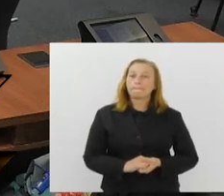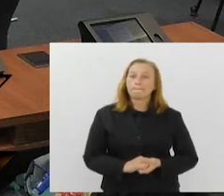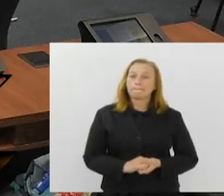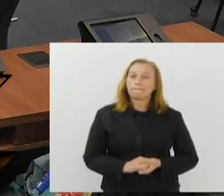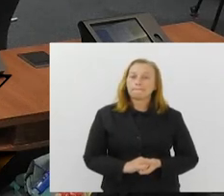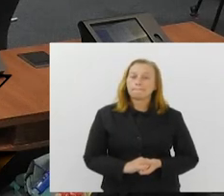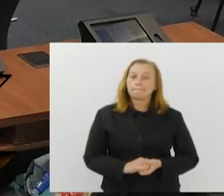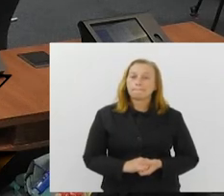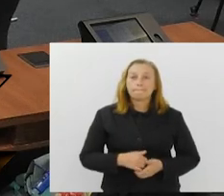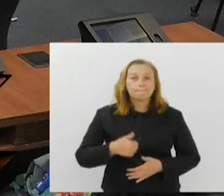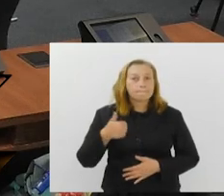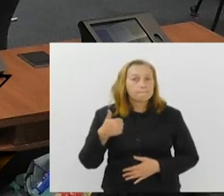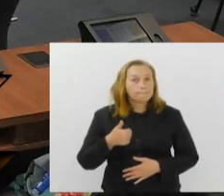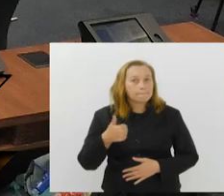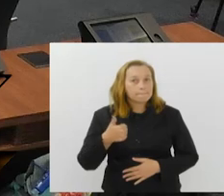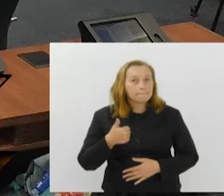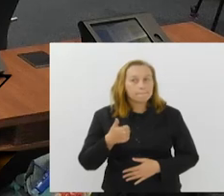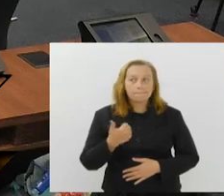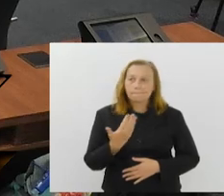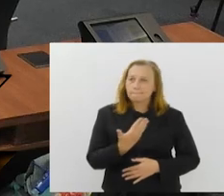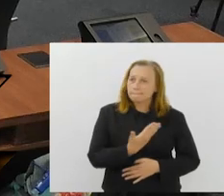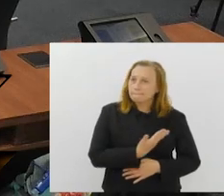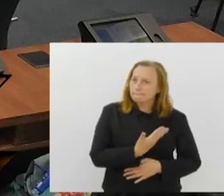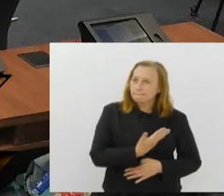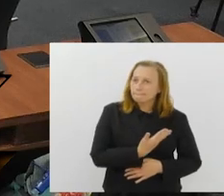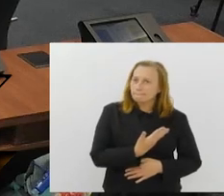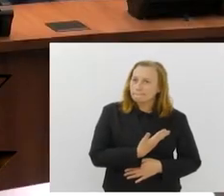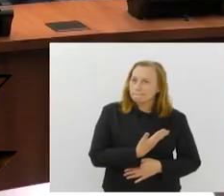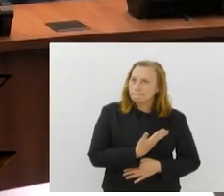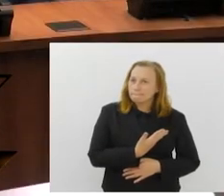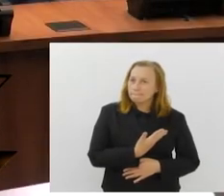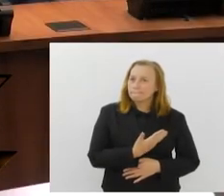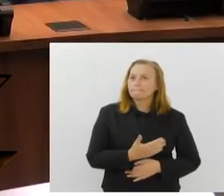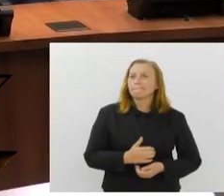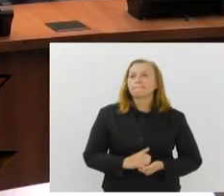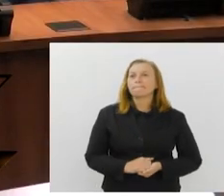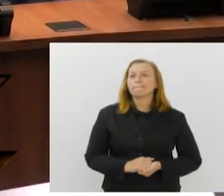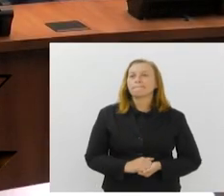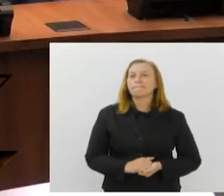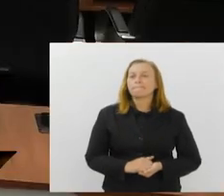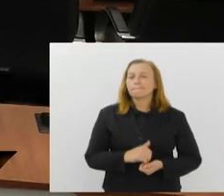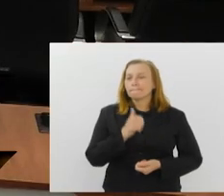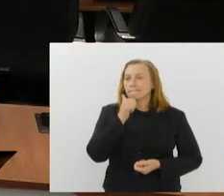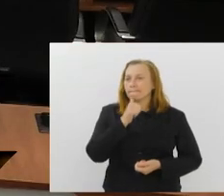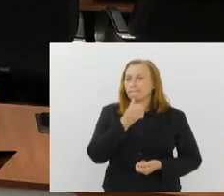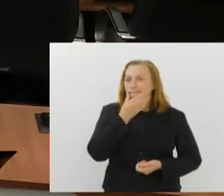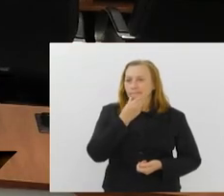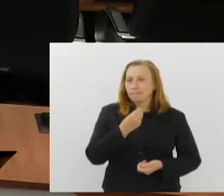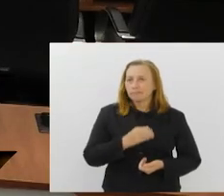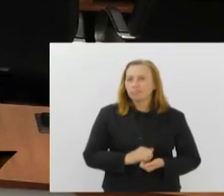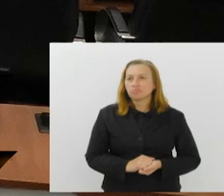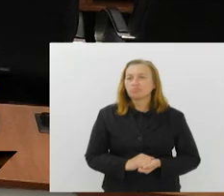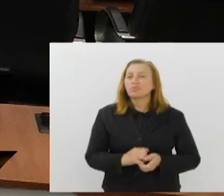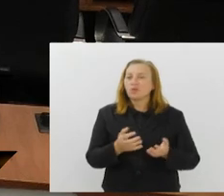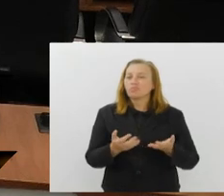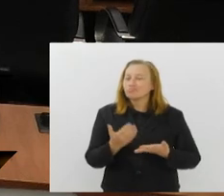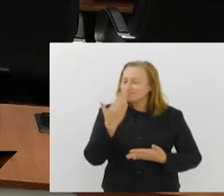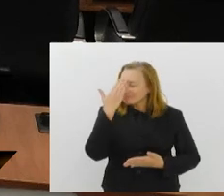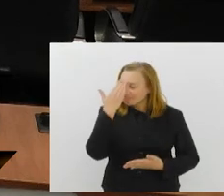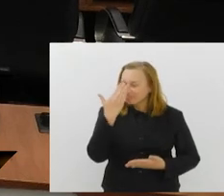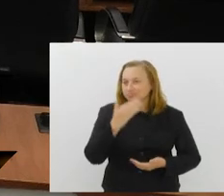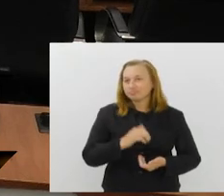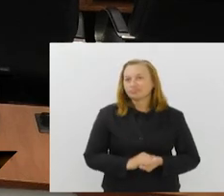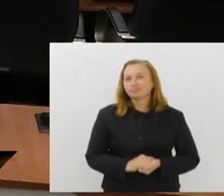primeiro Caros Amigos companheiras e companheiros eu queria agradecer